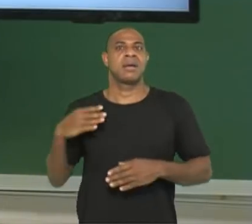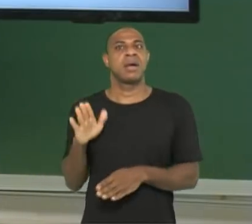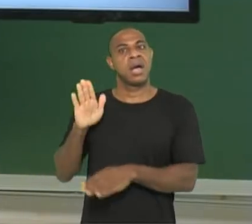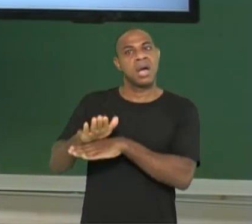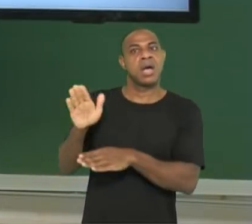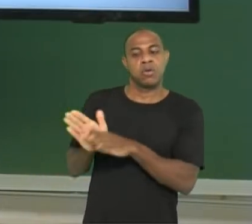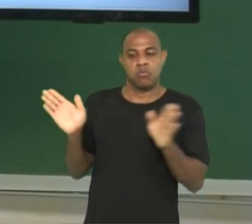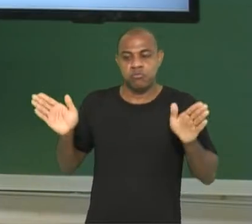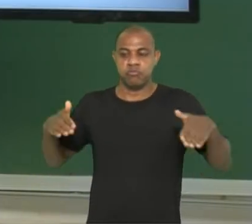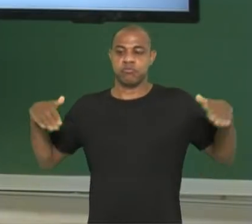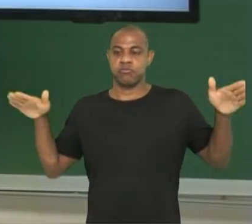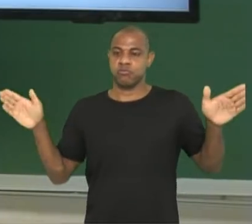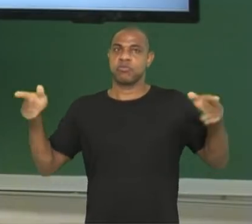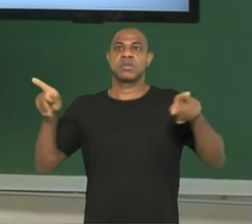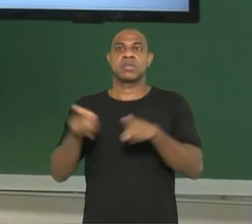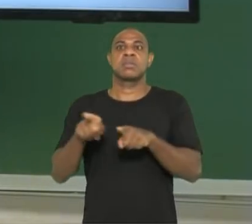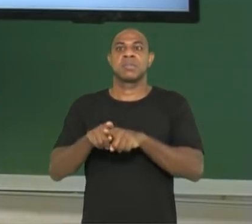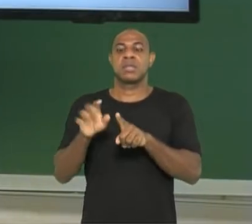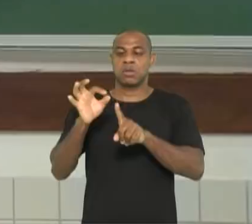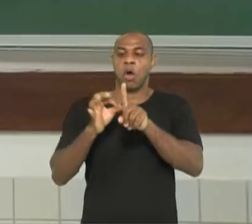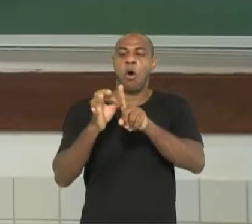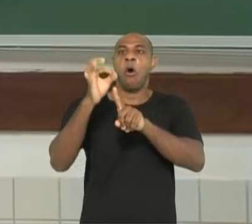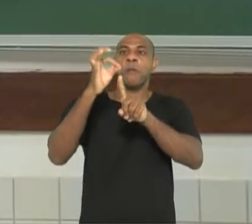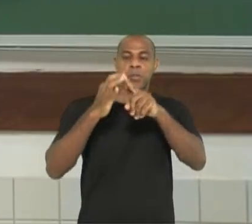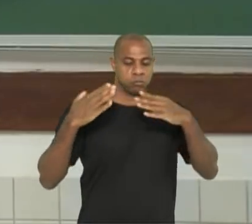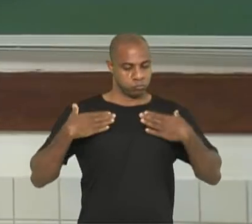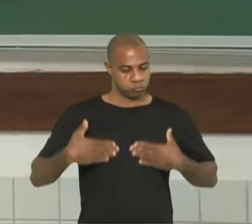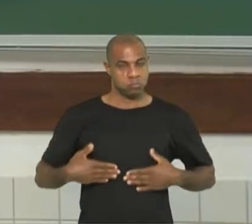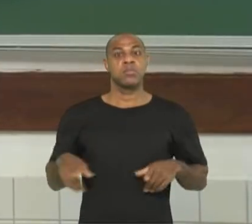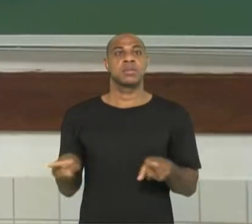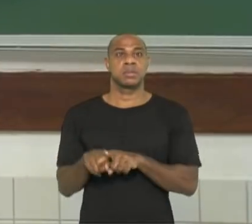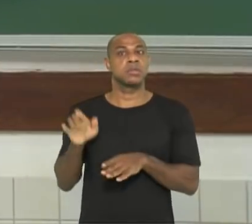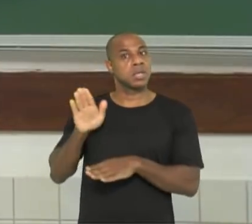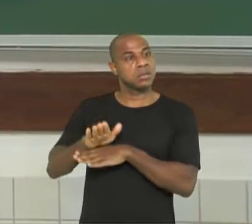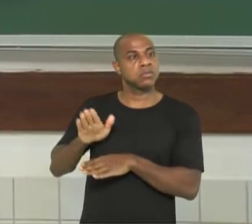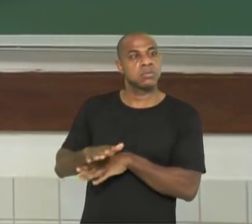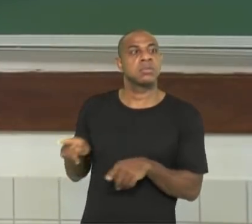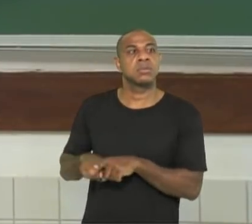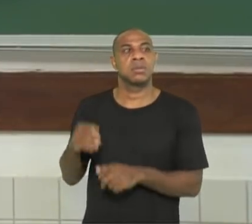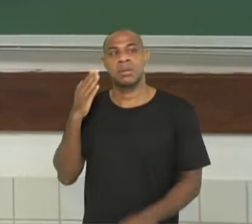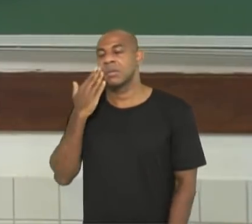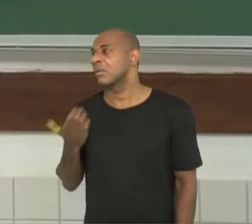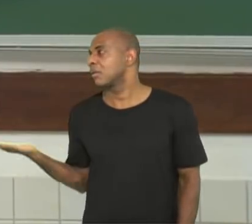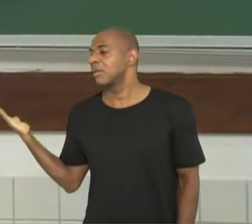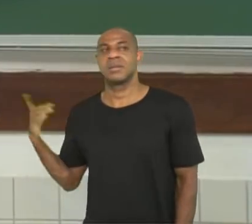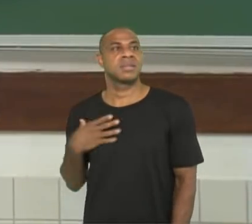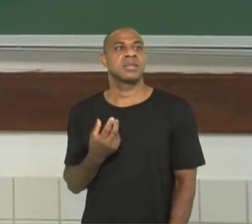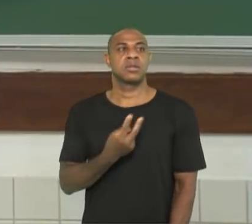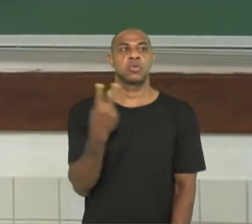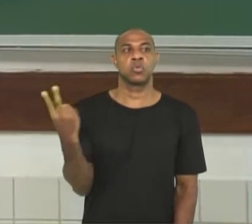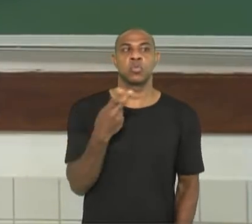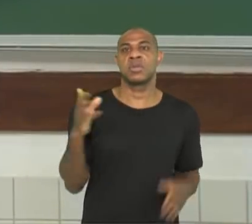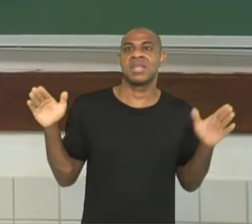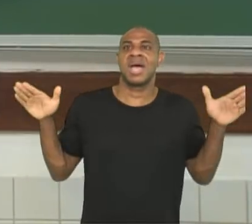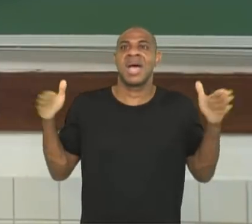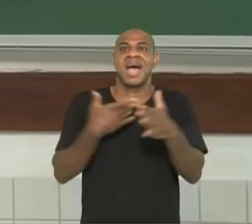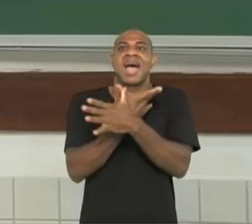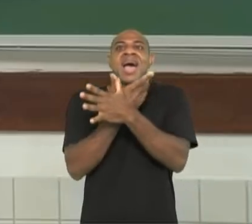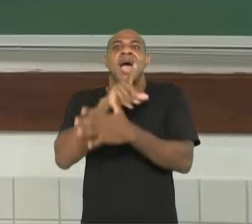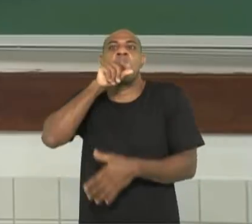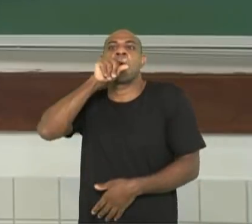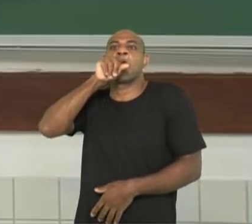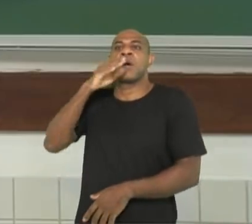e na manutenção da temperatura corporal. Nós temos aqui na aula de hoje duas aves para te mostrar